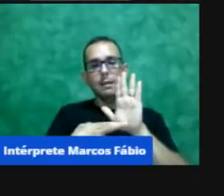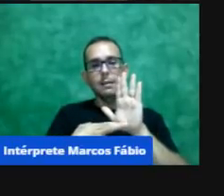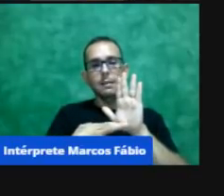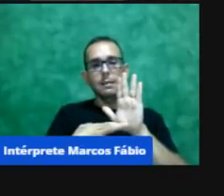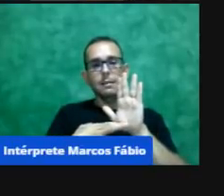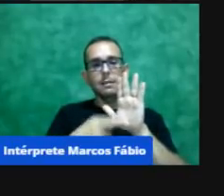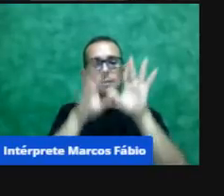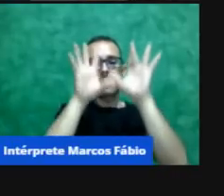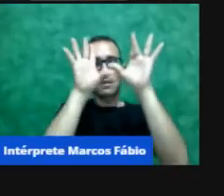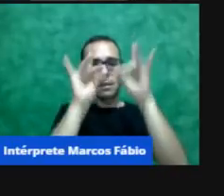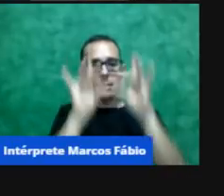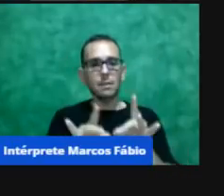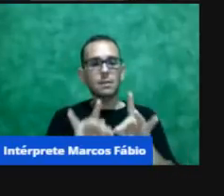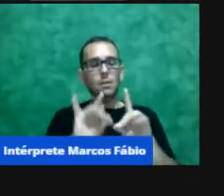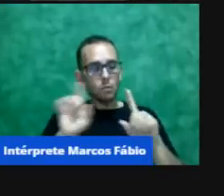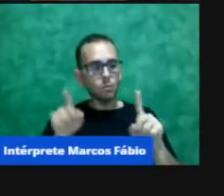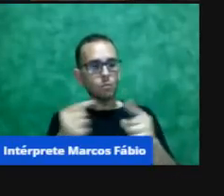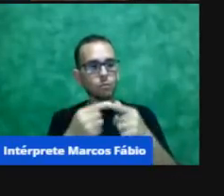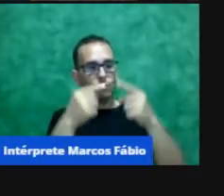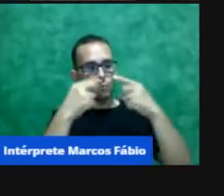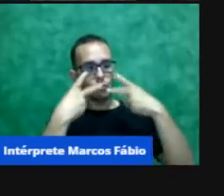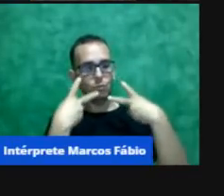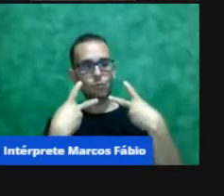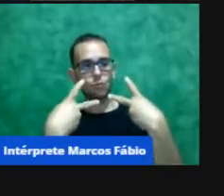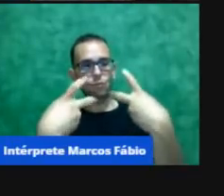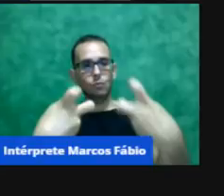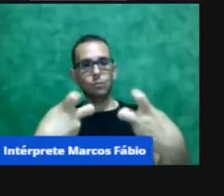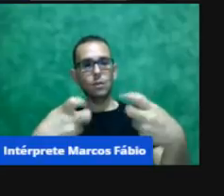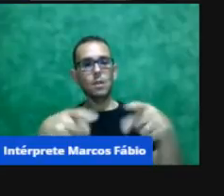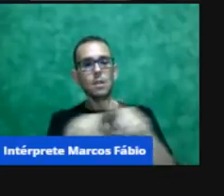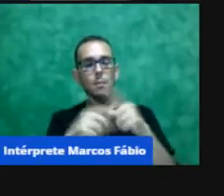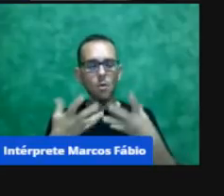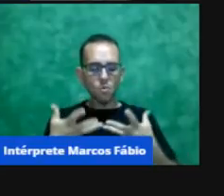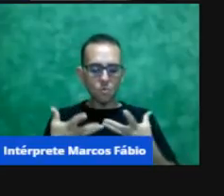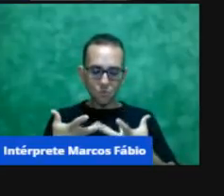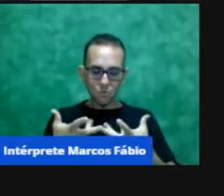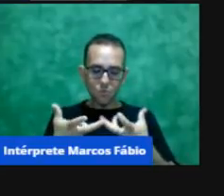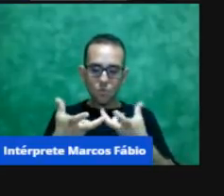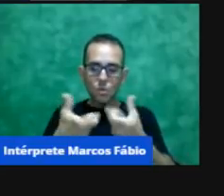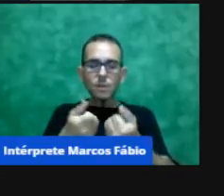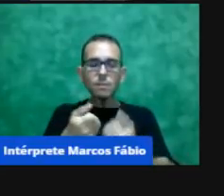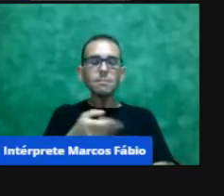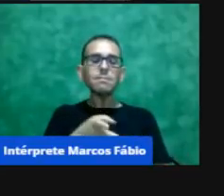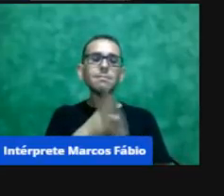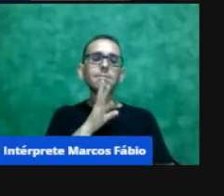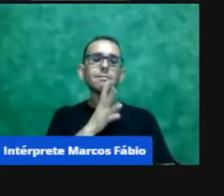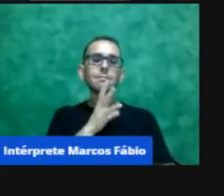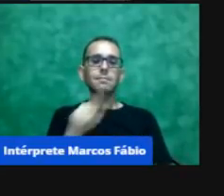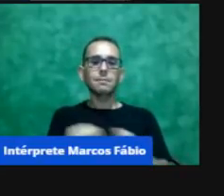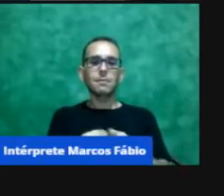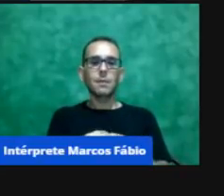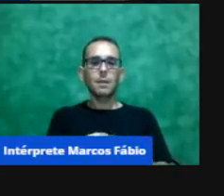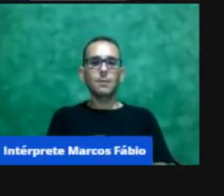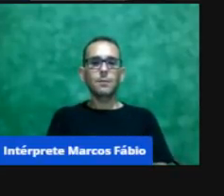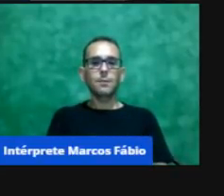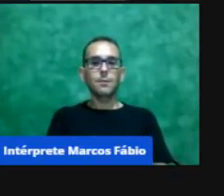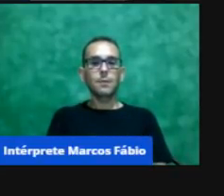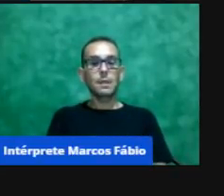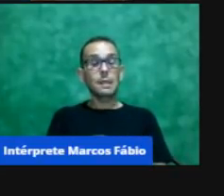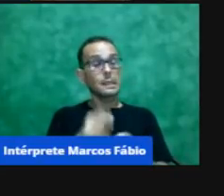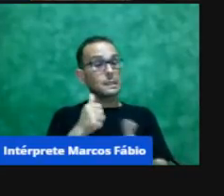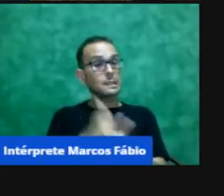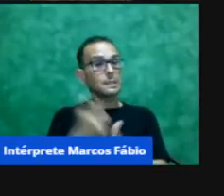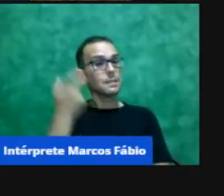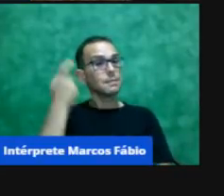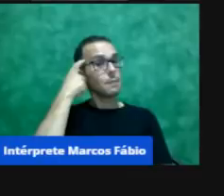se tornar mais atrativo, motivador e enriquecedor. Estimula o aluno a pensar